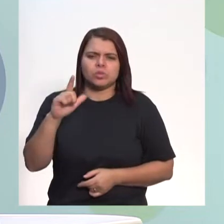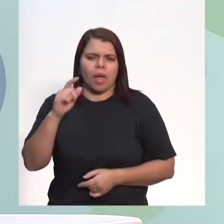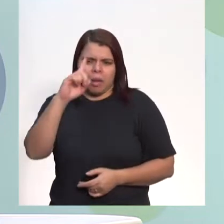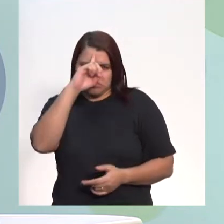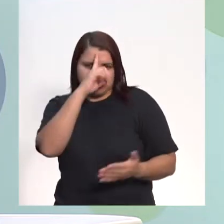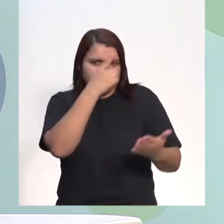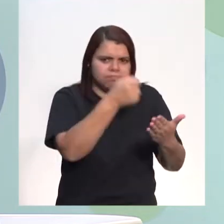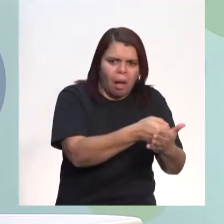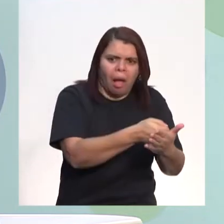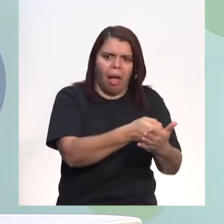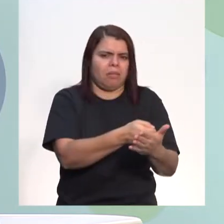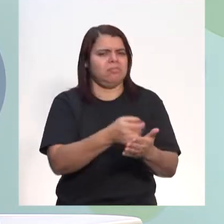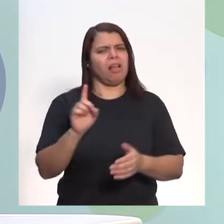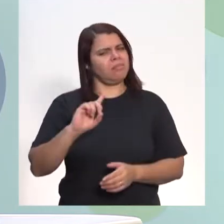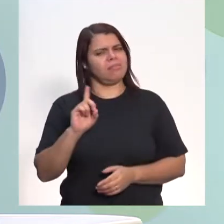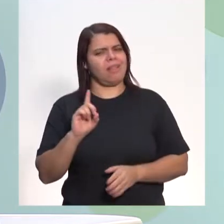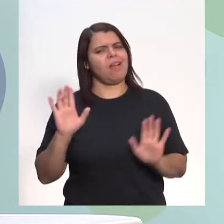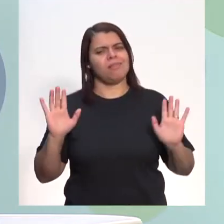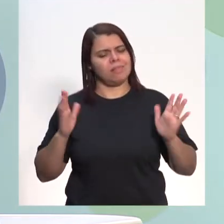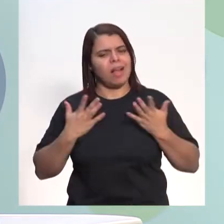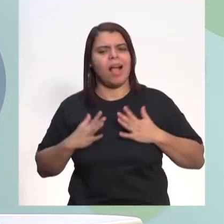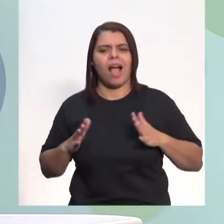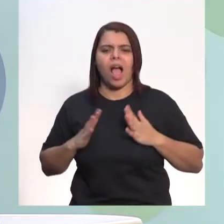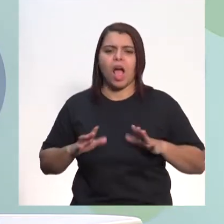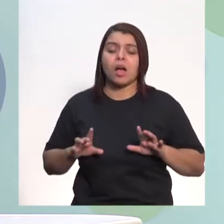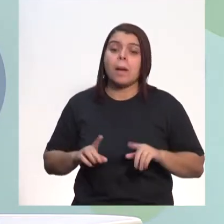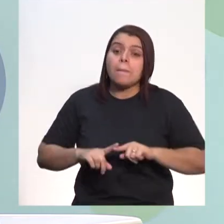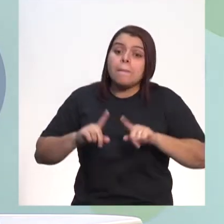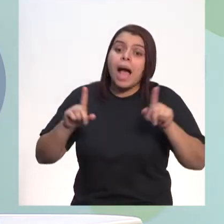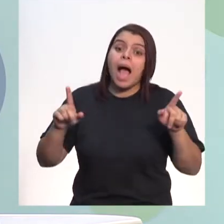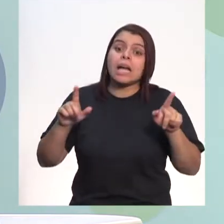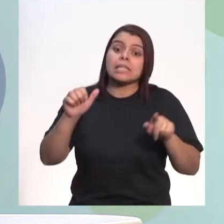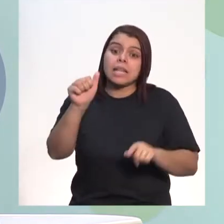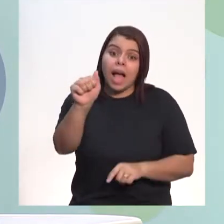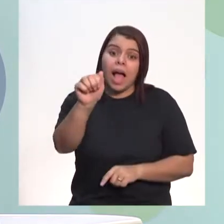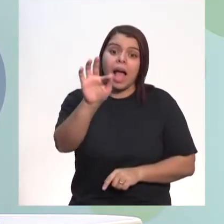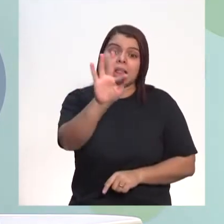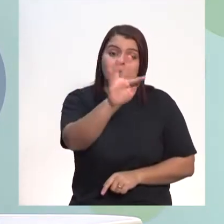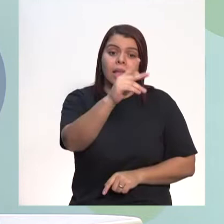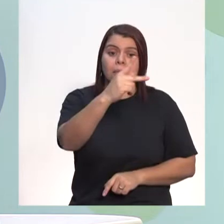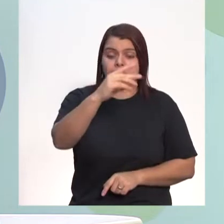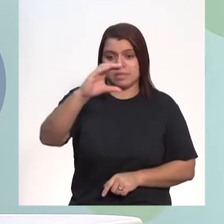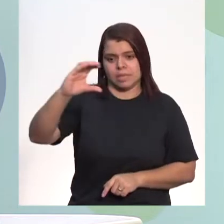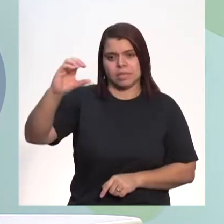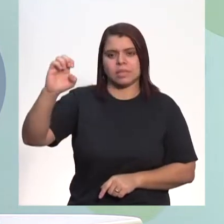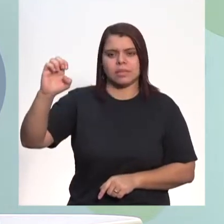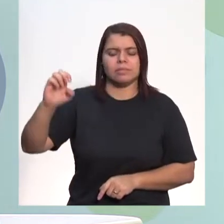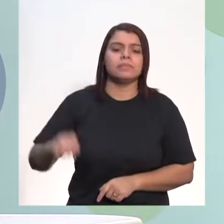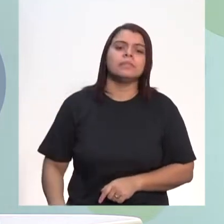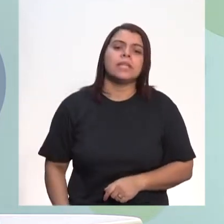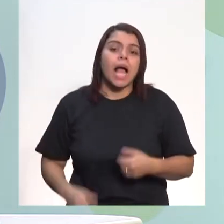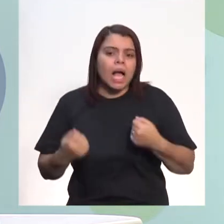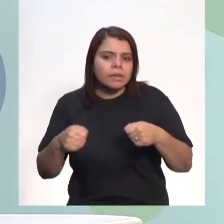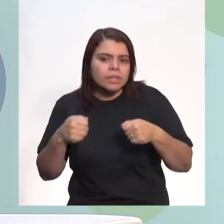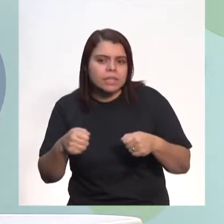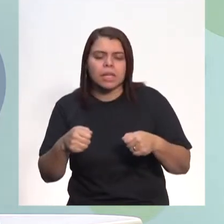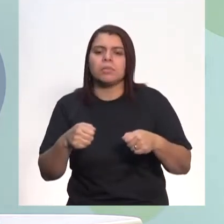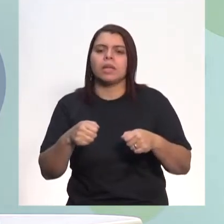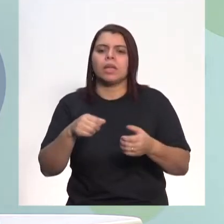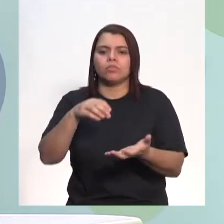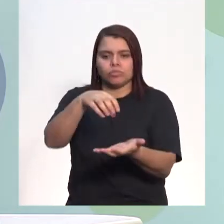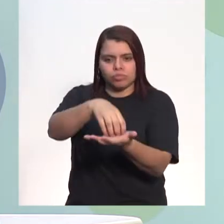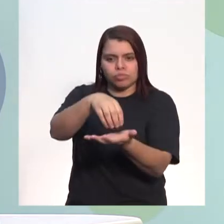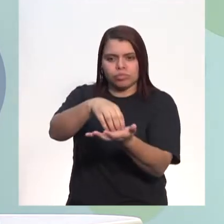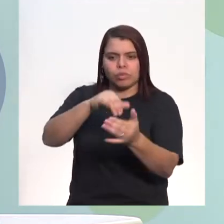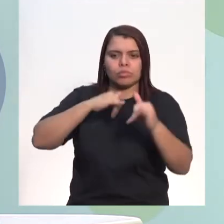obrigatoriedade, tá bom? A única questão é que as ATPCs desenvolvidas pela EFAP serão sempre aqui no canal